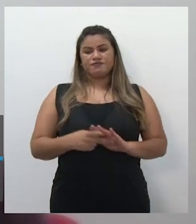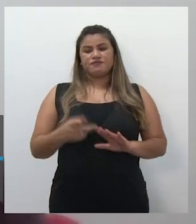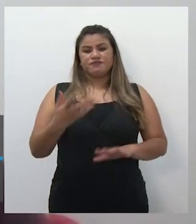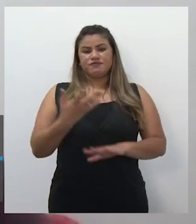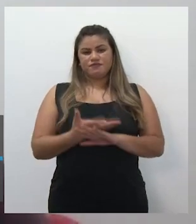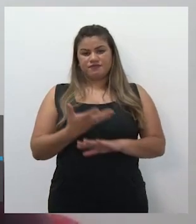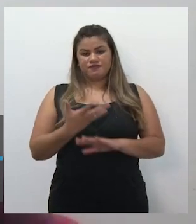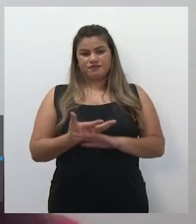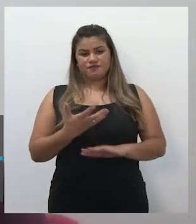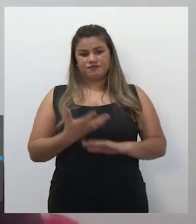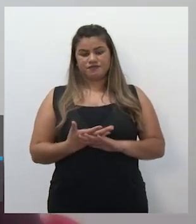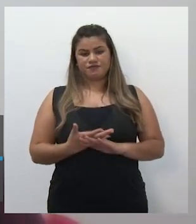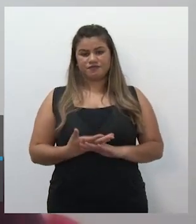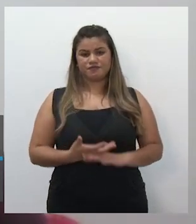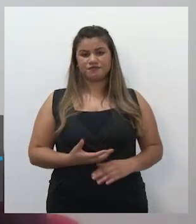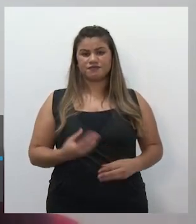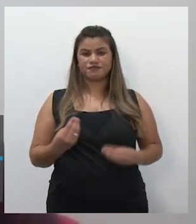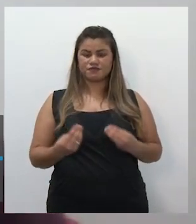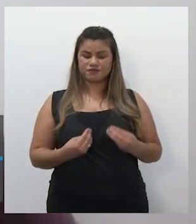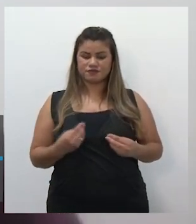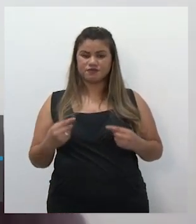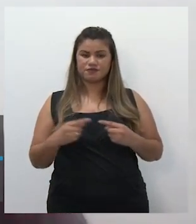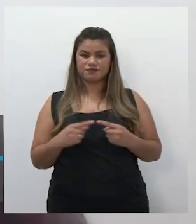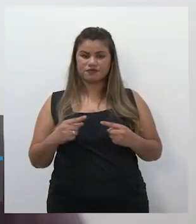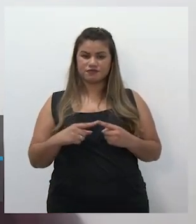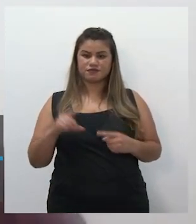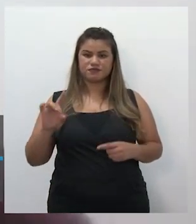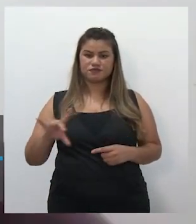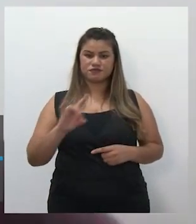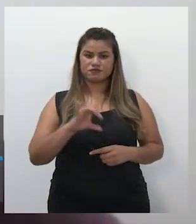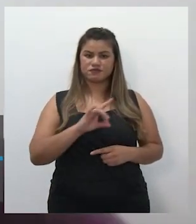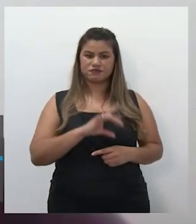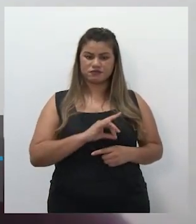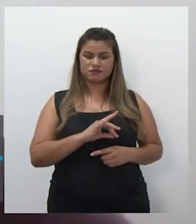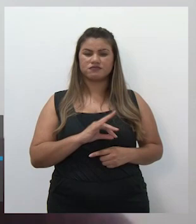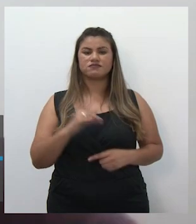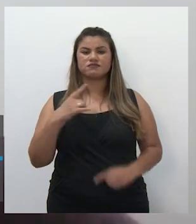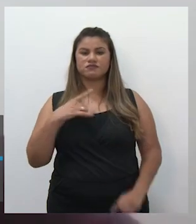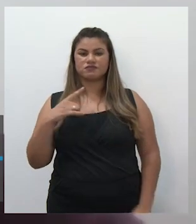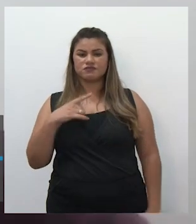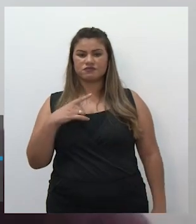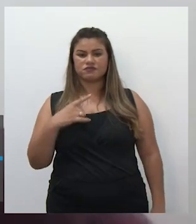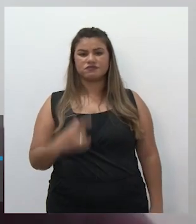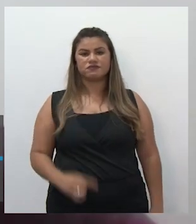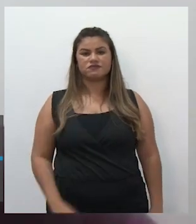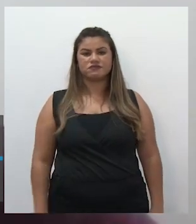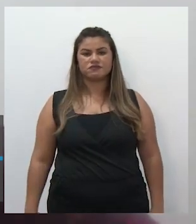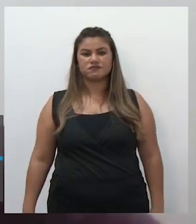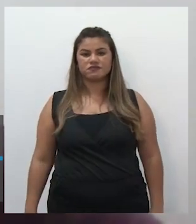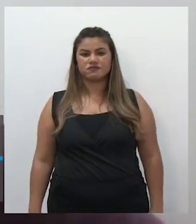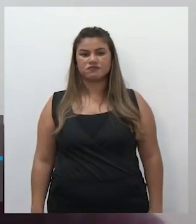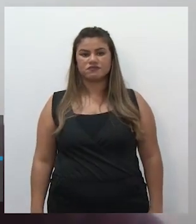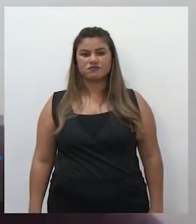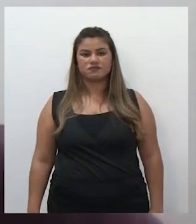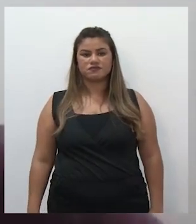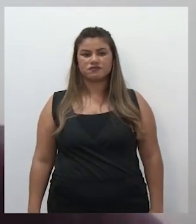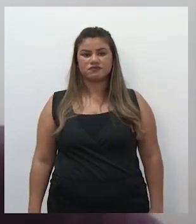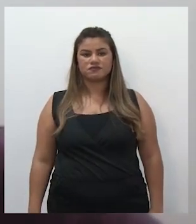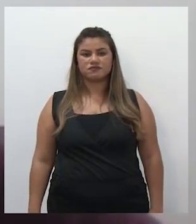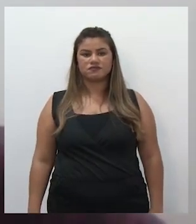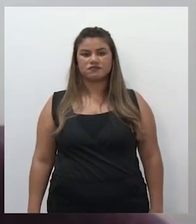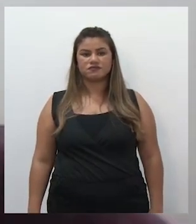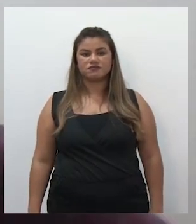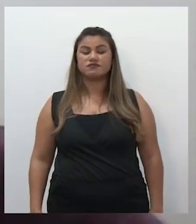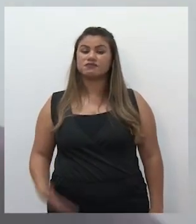sem perder aquilo que cada componente tem que trazer de específico, tá? Então, eu vou pedir agora para que